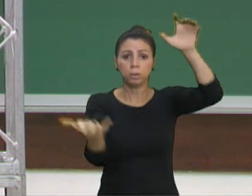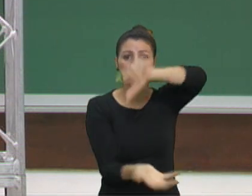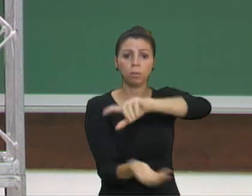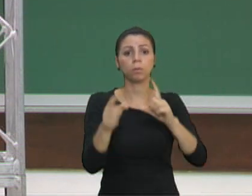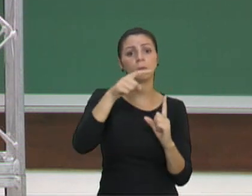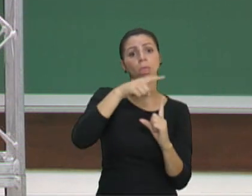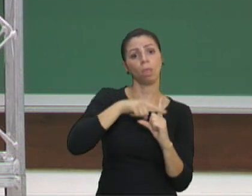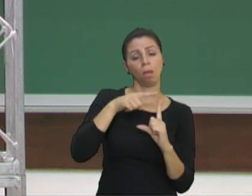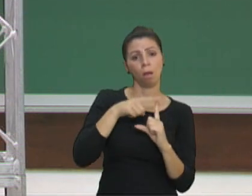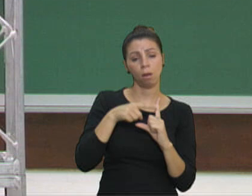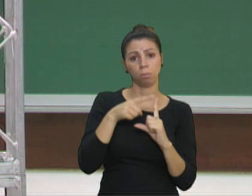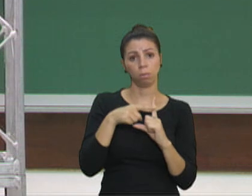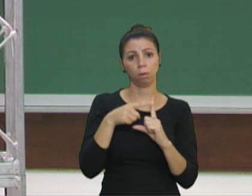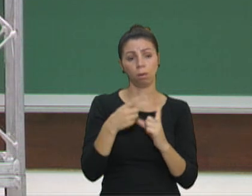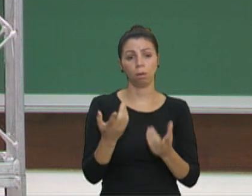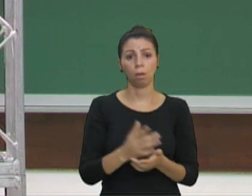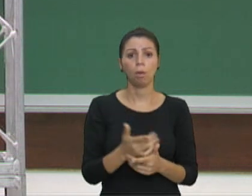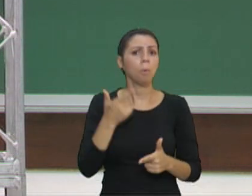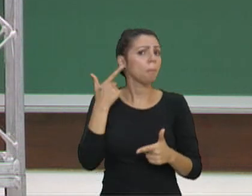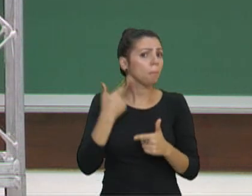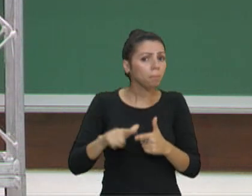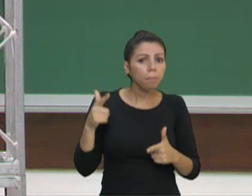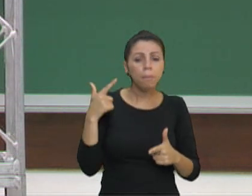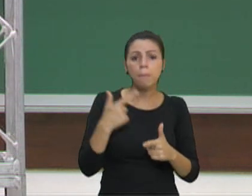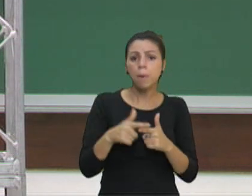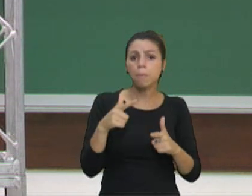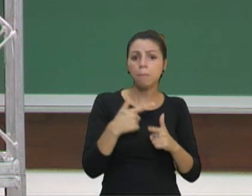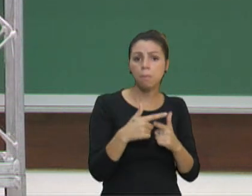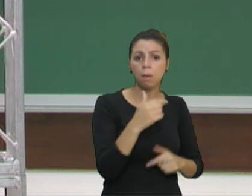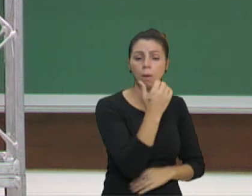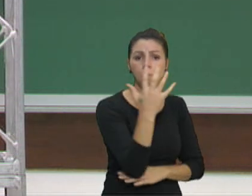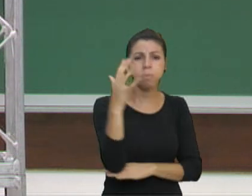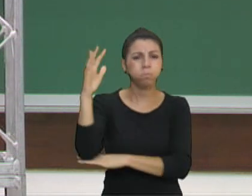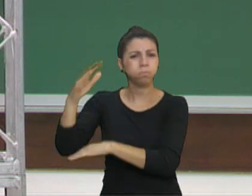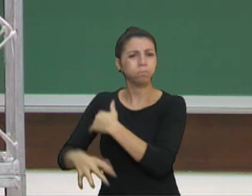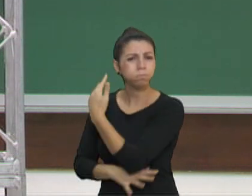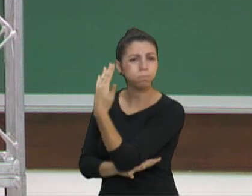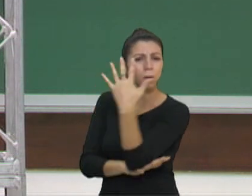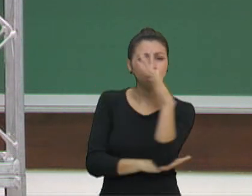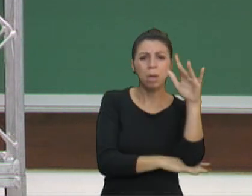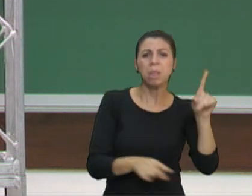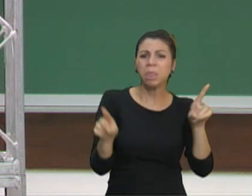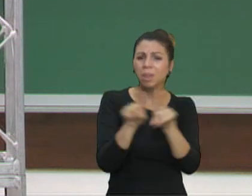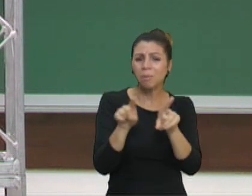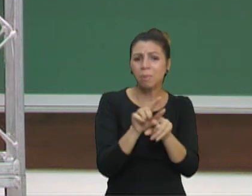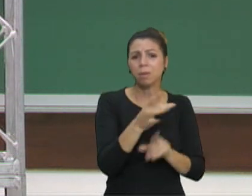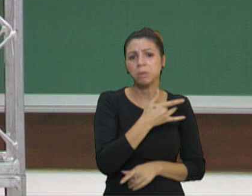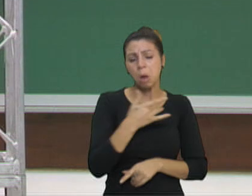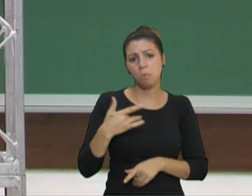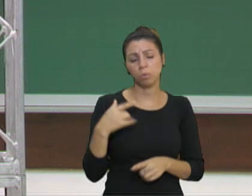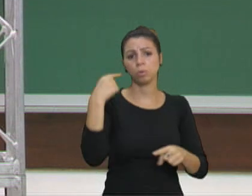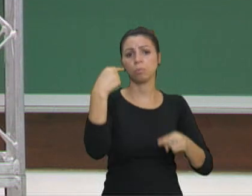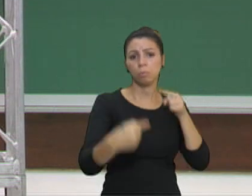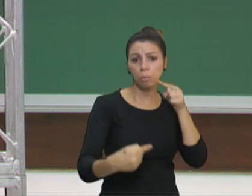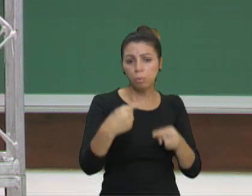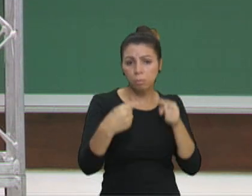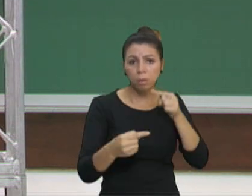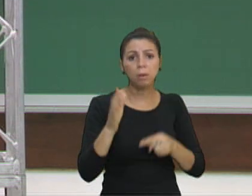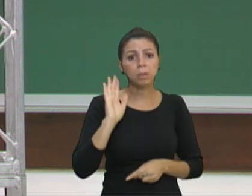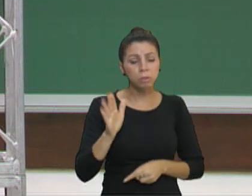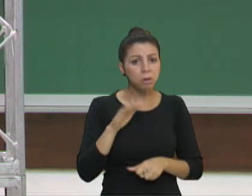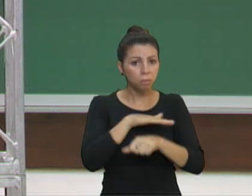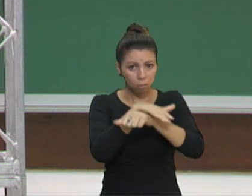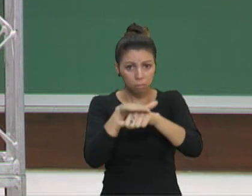tá? São problemas ambientais e problemas de saúde pública também, né? Como a gente discutiu agora